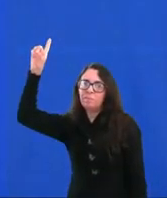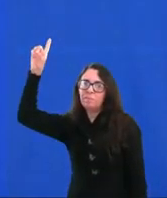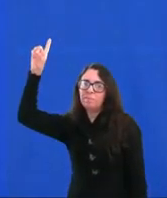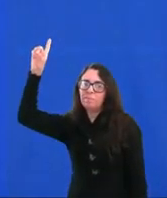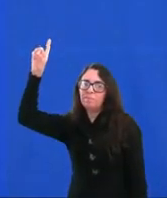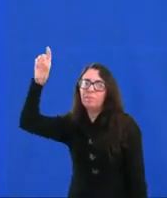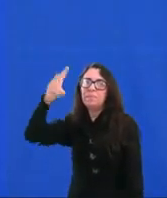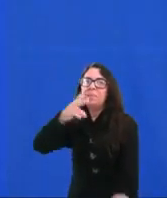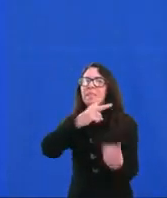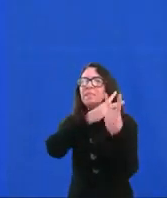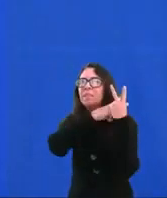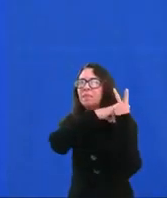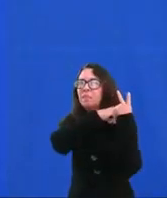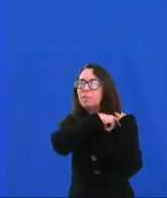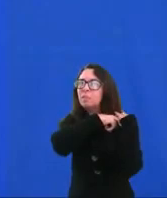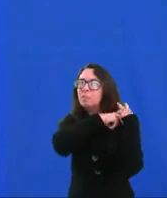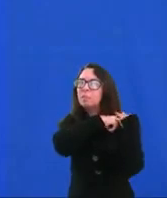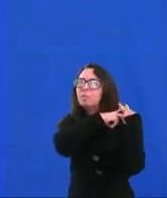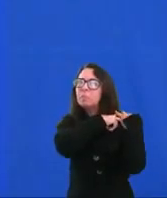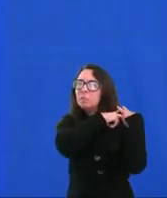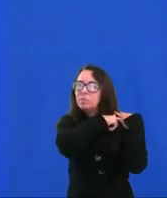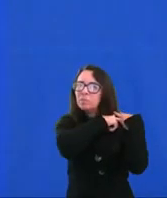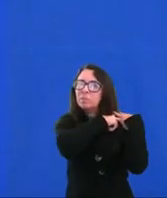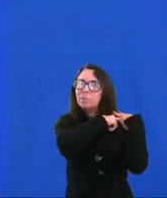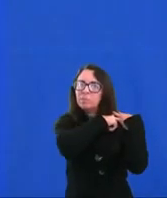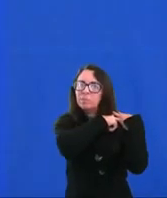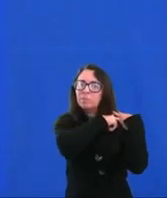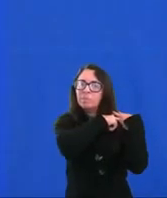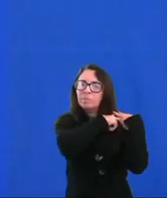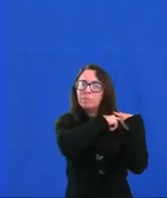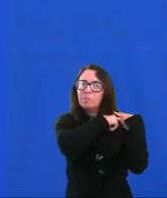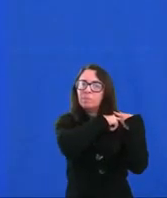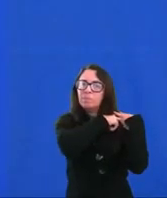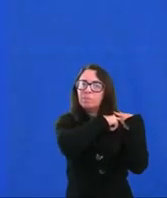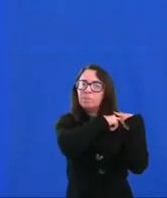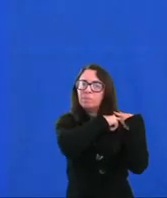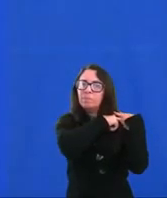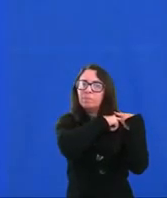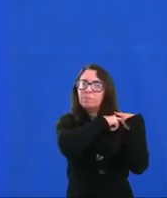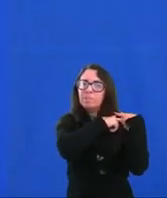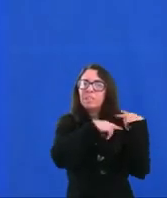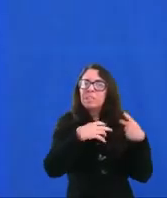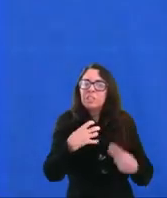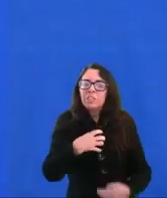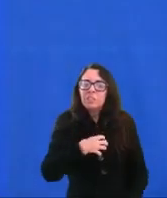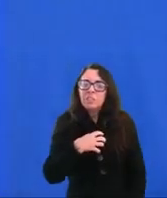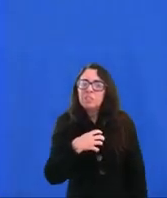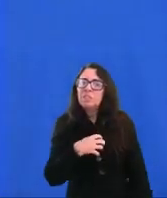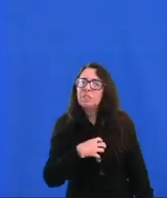Quem nos servirá as nossas necessidades é o nosso próprio Deus. Amados,